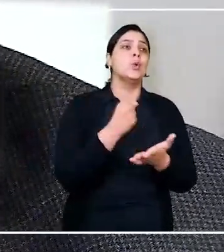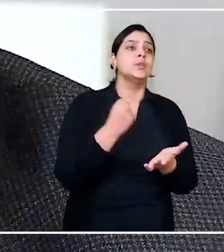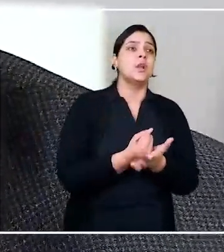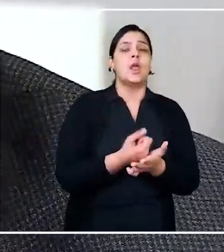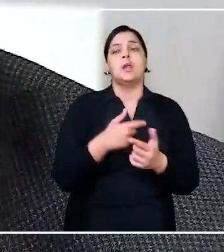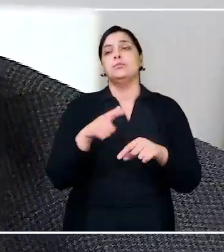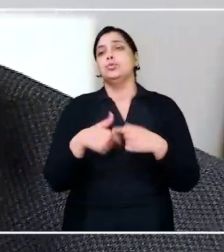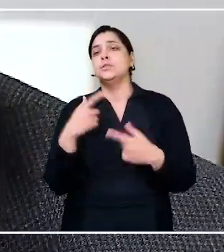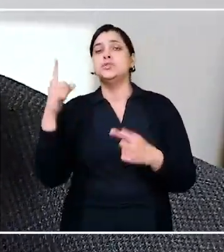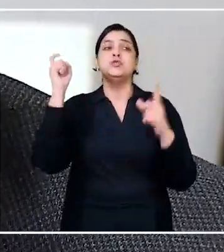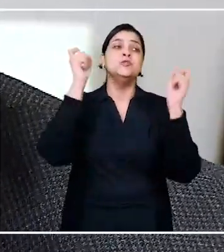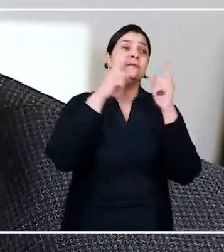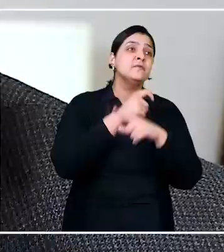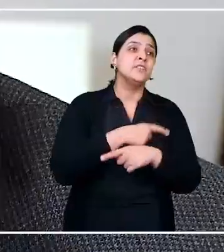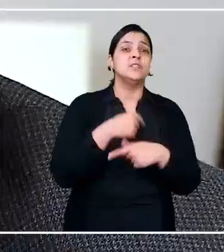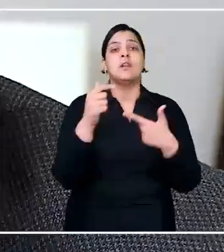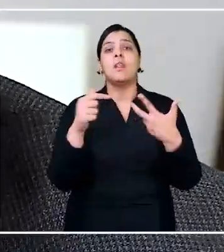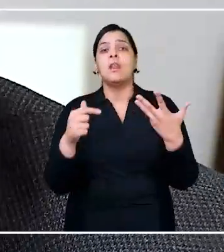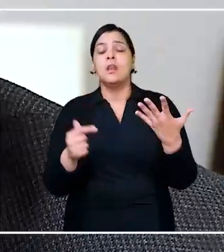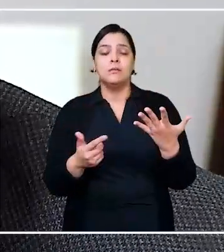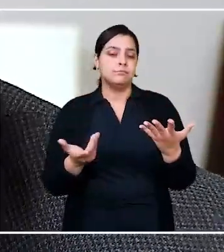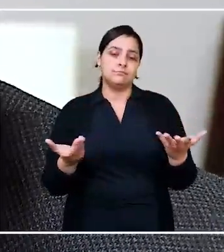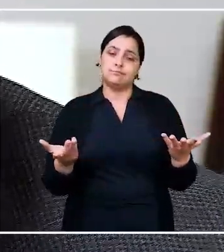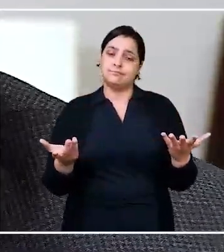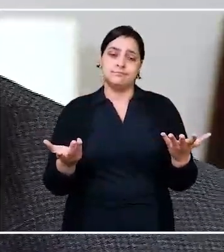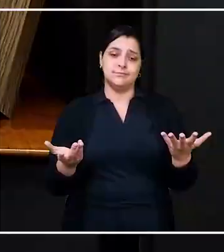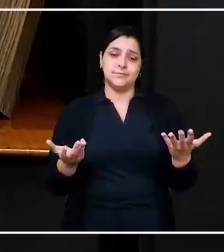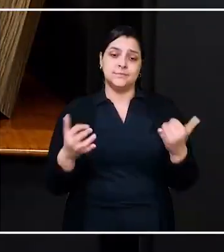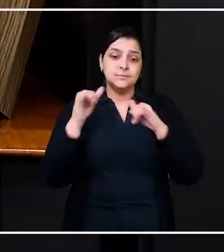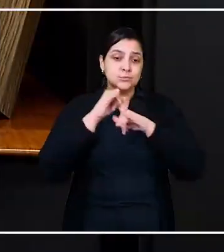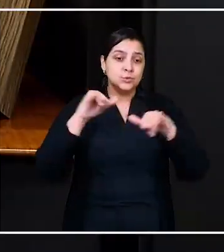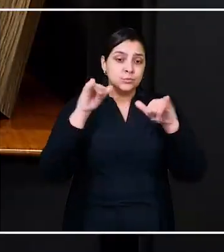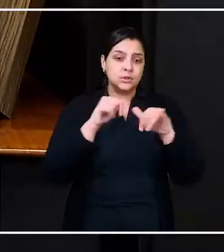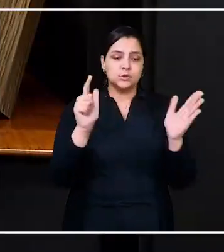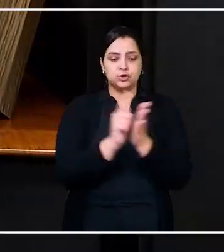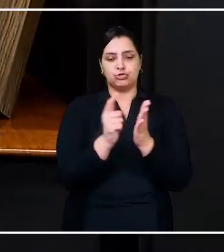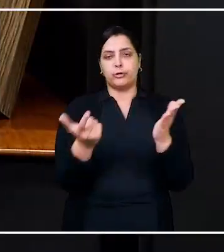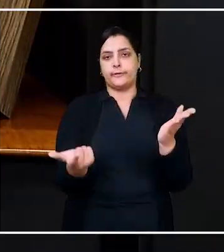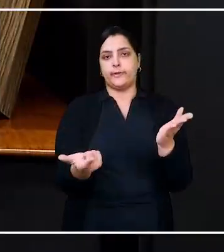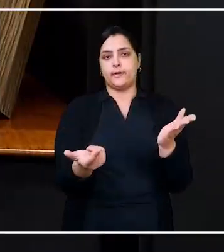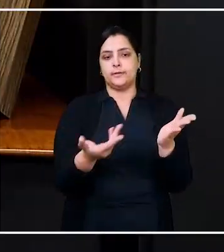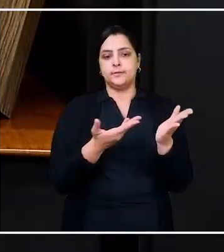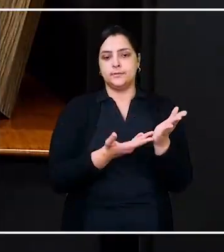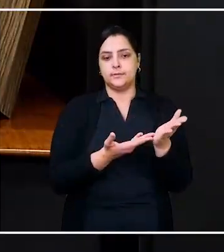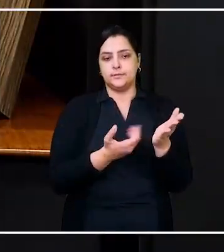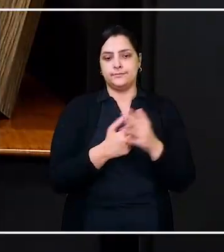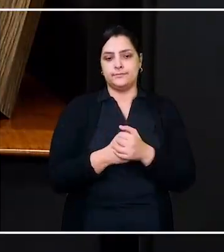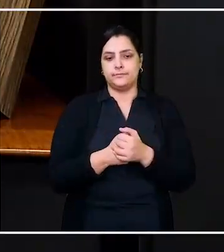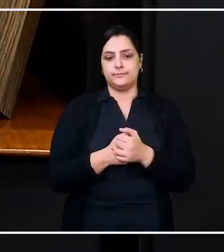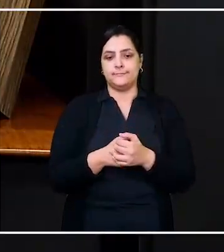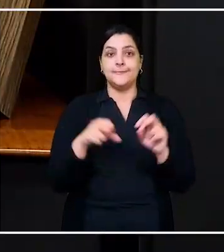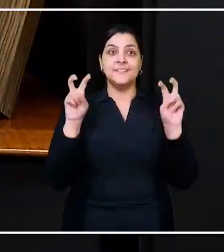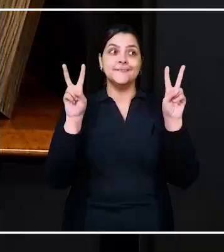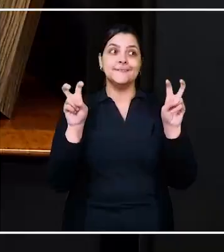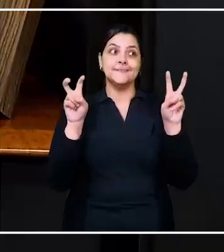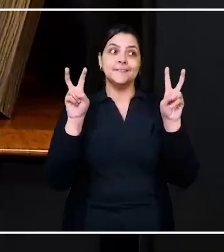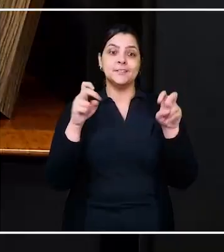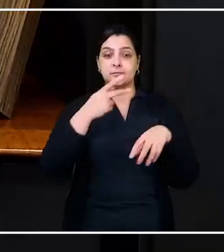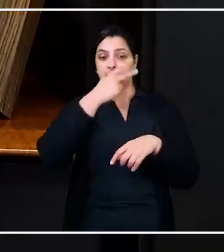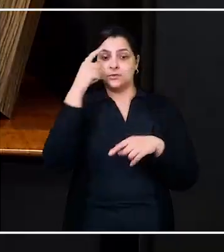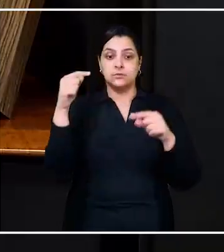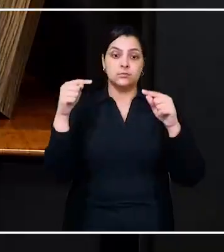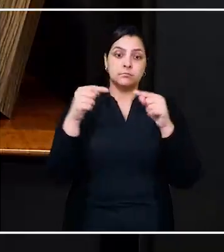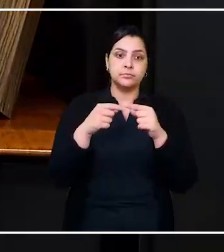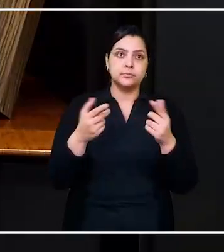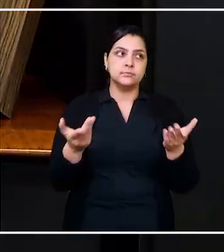empresa desistir de contratar uma pessoa com deficiência publicação de anúncios em jornais por exemplo e se não aparecerem aspas